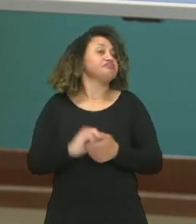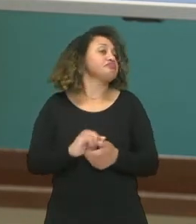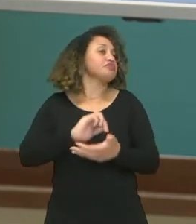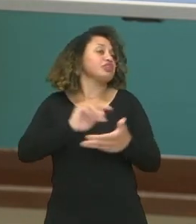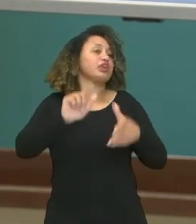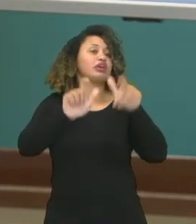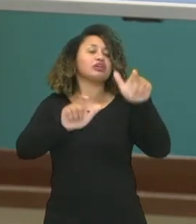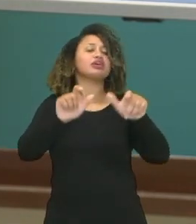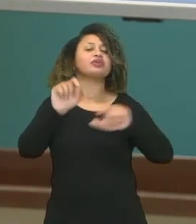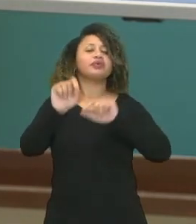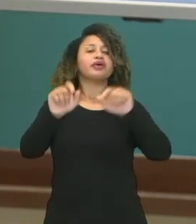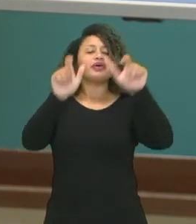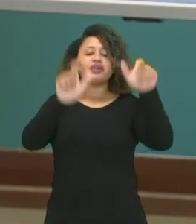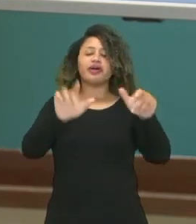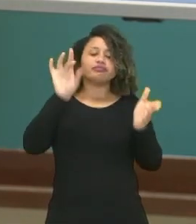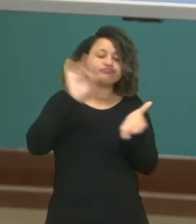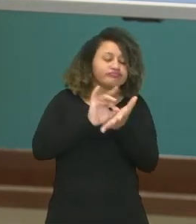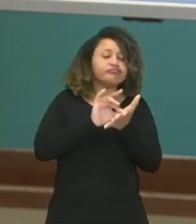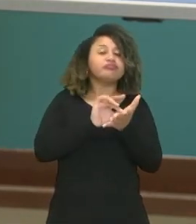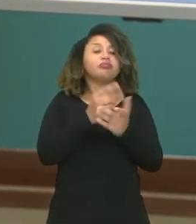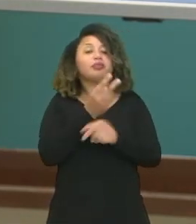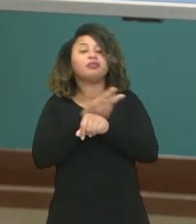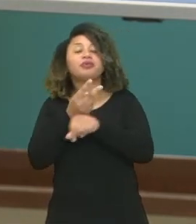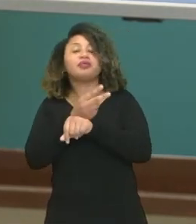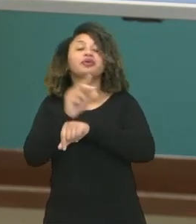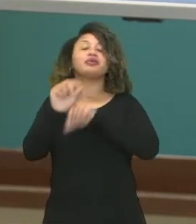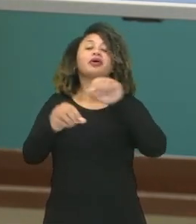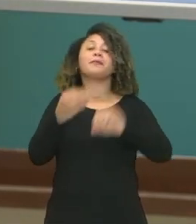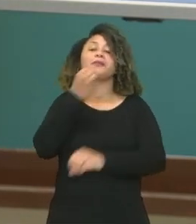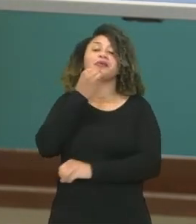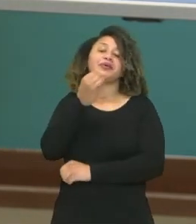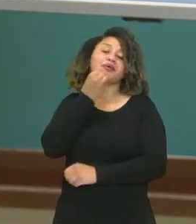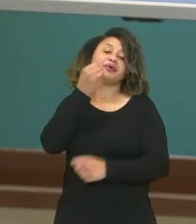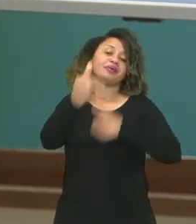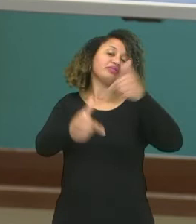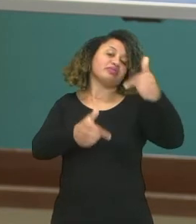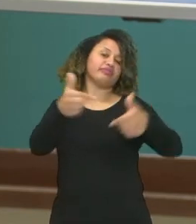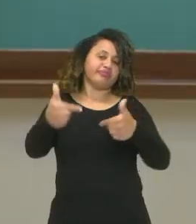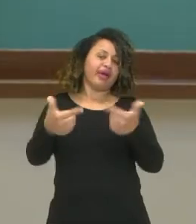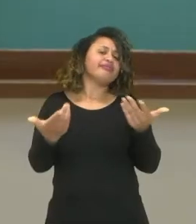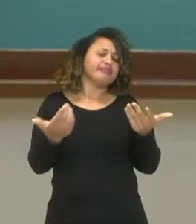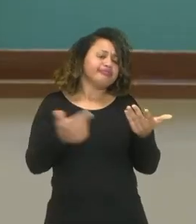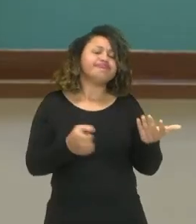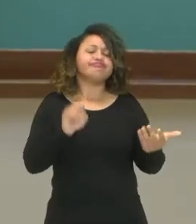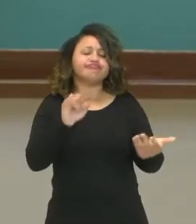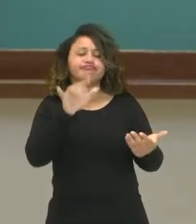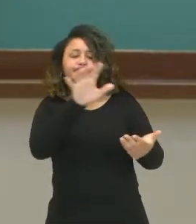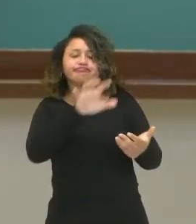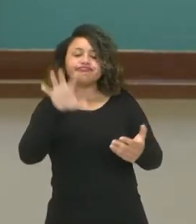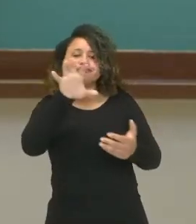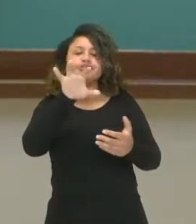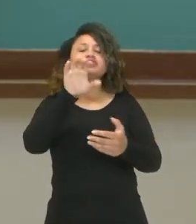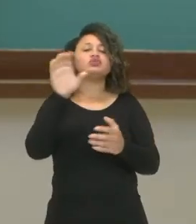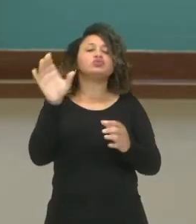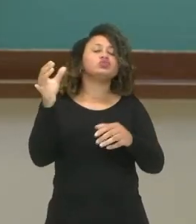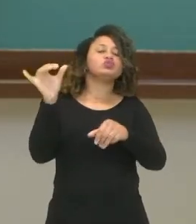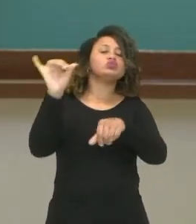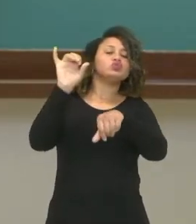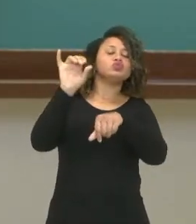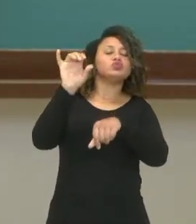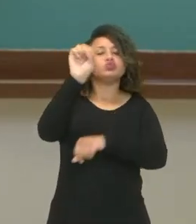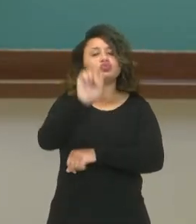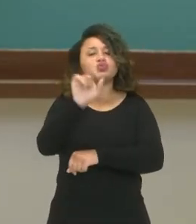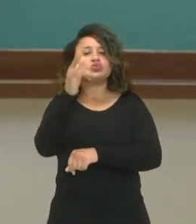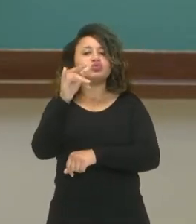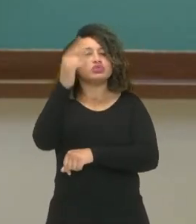pessoas deixavam sua terra natal em busca de quê? Oportunidade de trabalho, de emprego. E se essa região Centro-Sul, além de